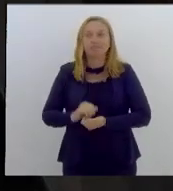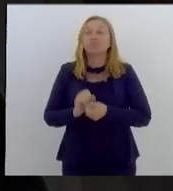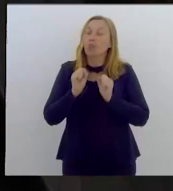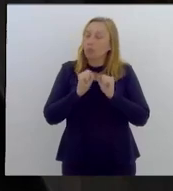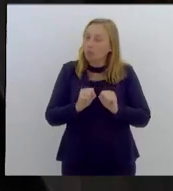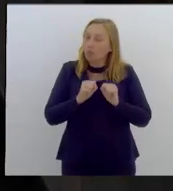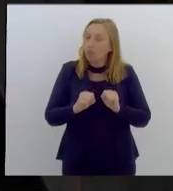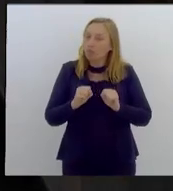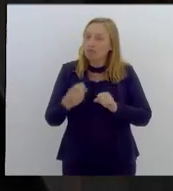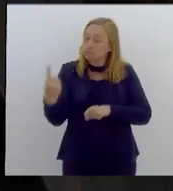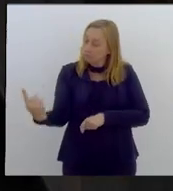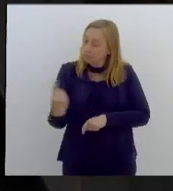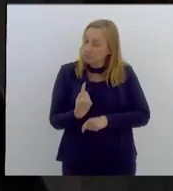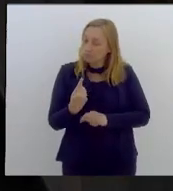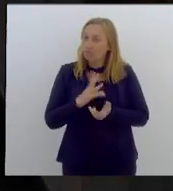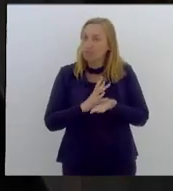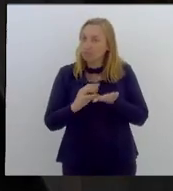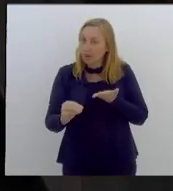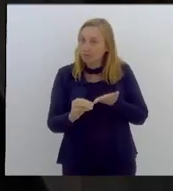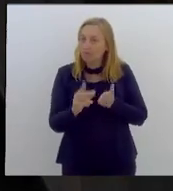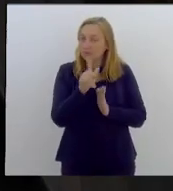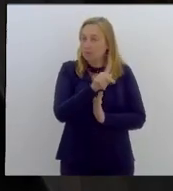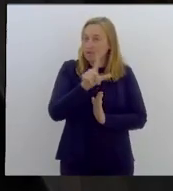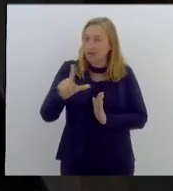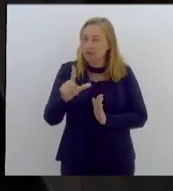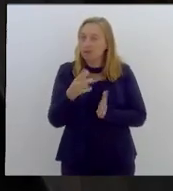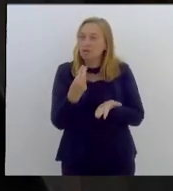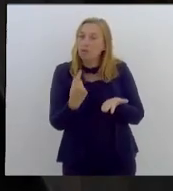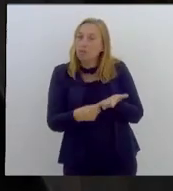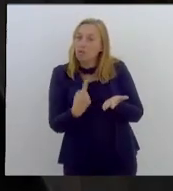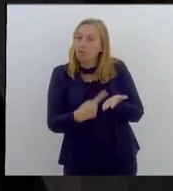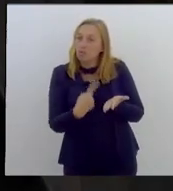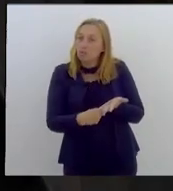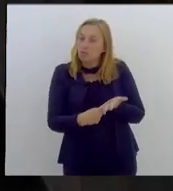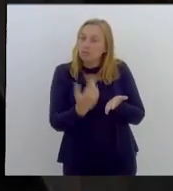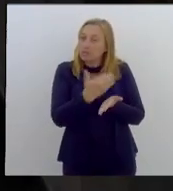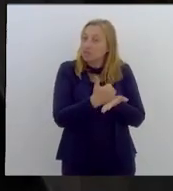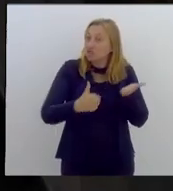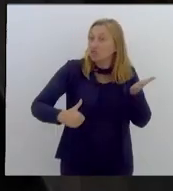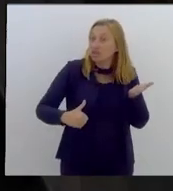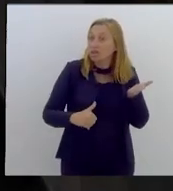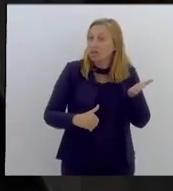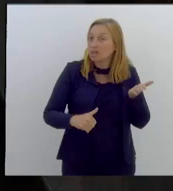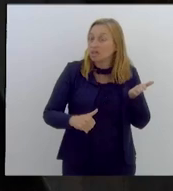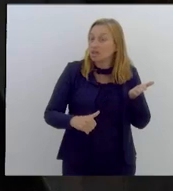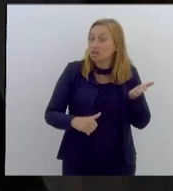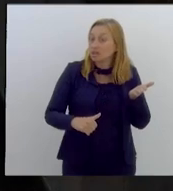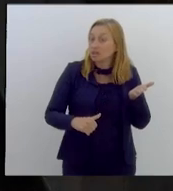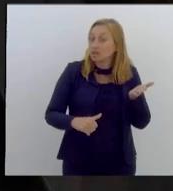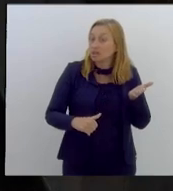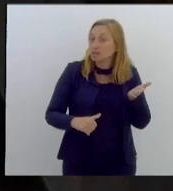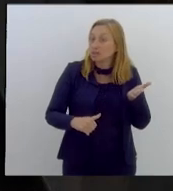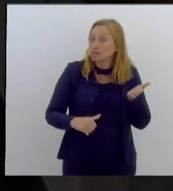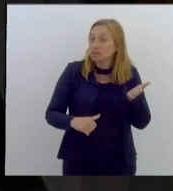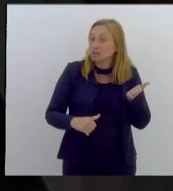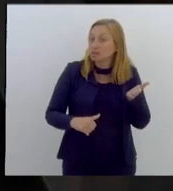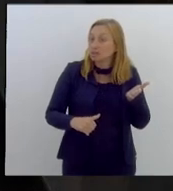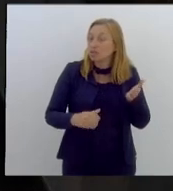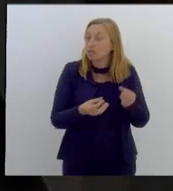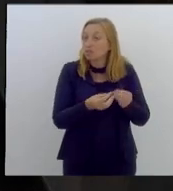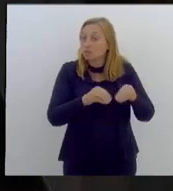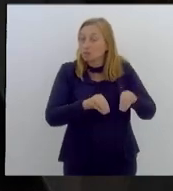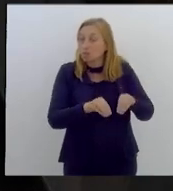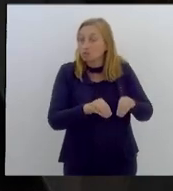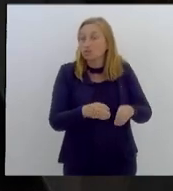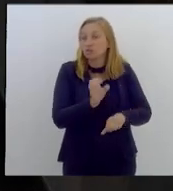possa trazer esse PL à pauta com um acordo para tirar do buraco o Estado